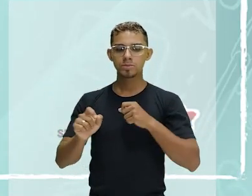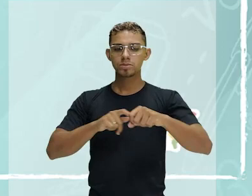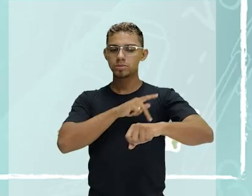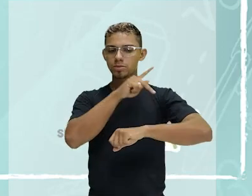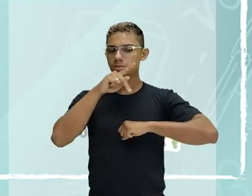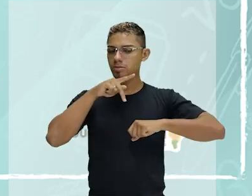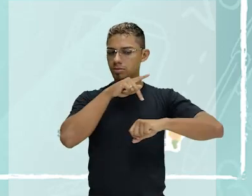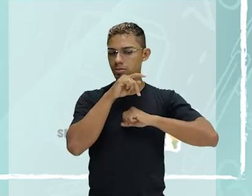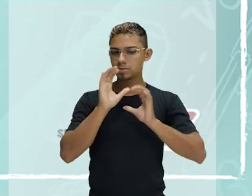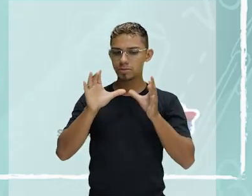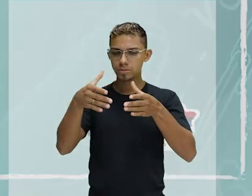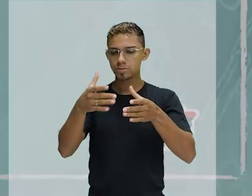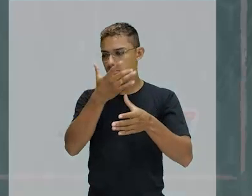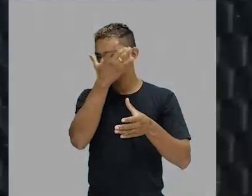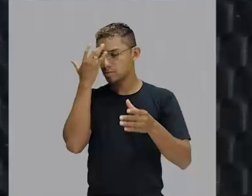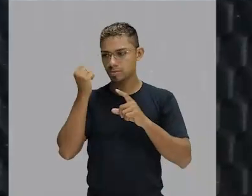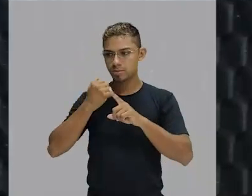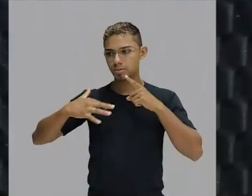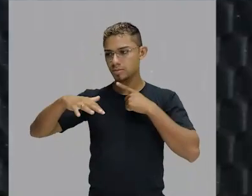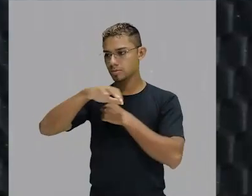Praças,